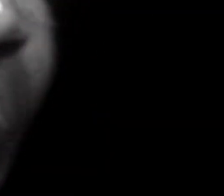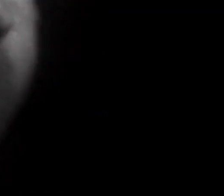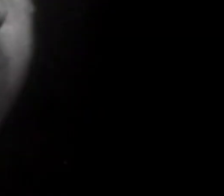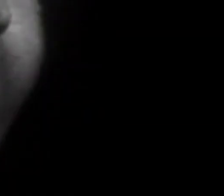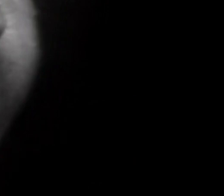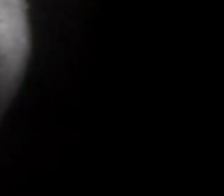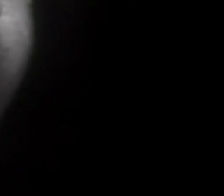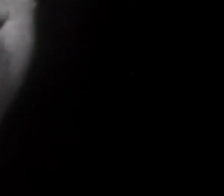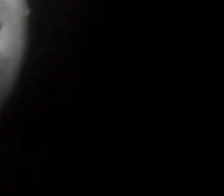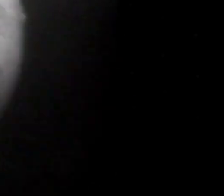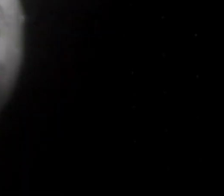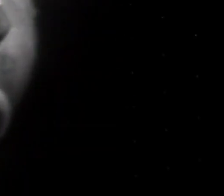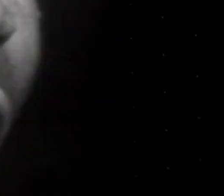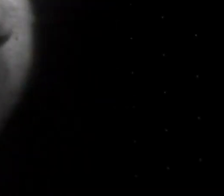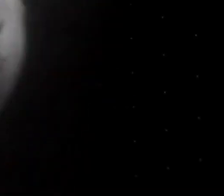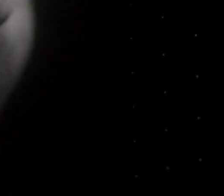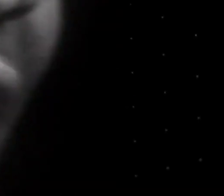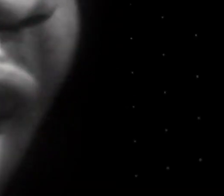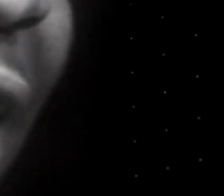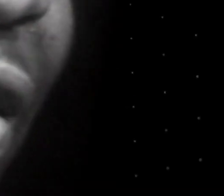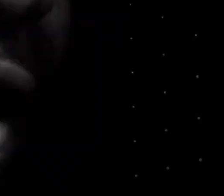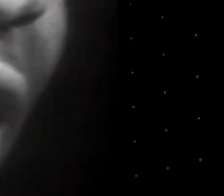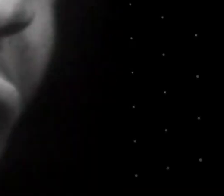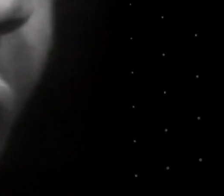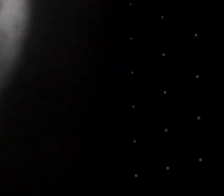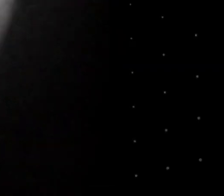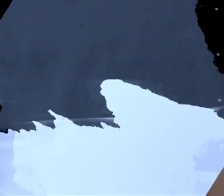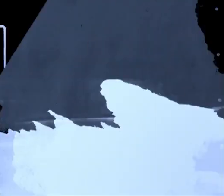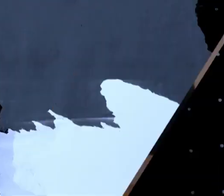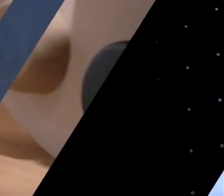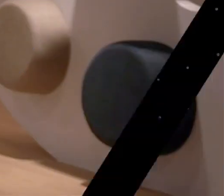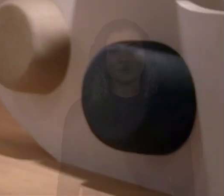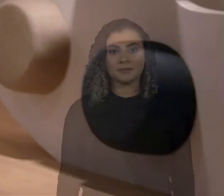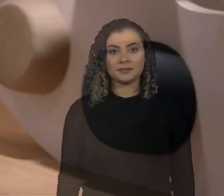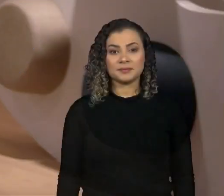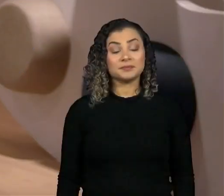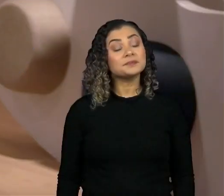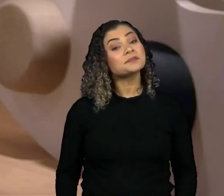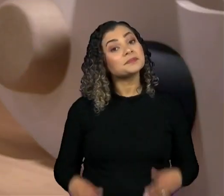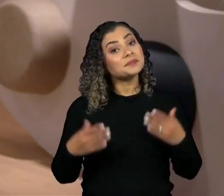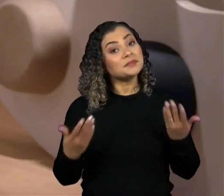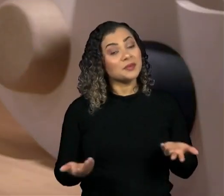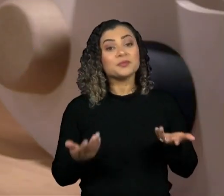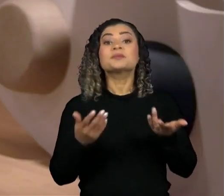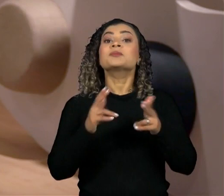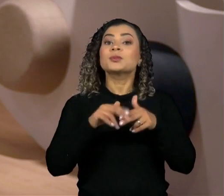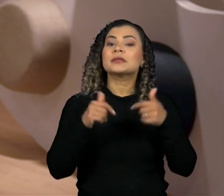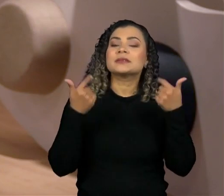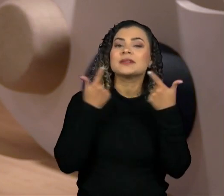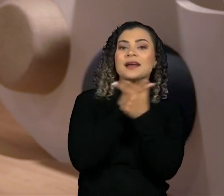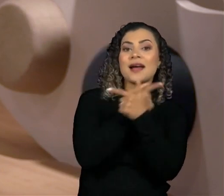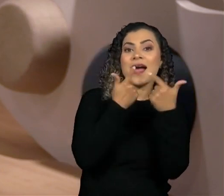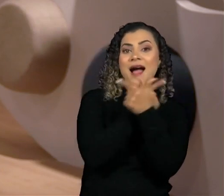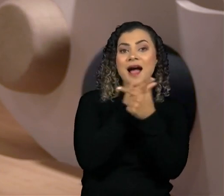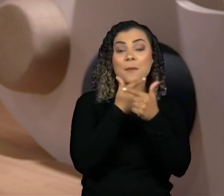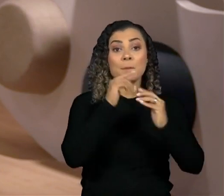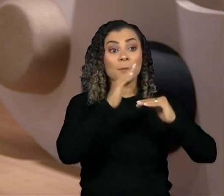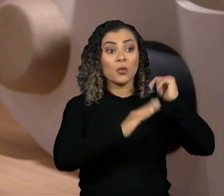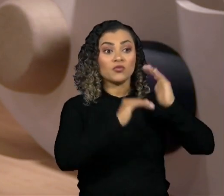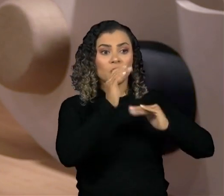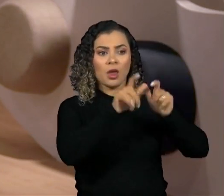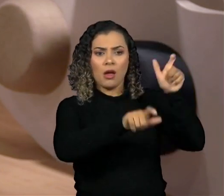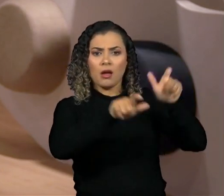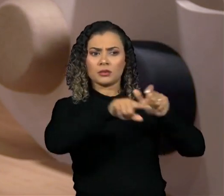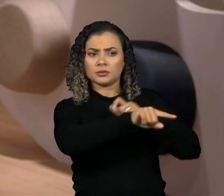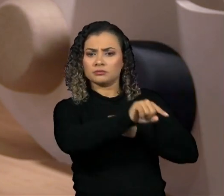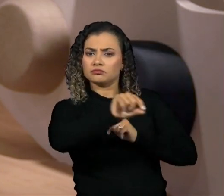que amanhã um lindo dia vai nascer. A partir do momento que o estado de humor dos profissionais, né,